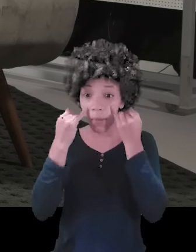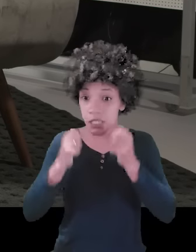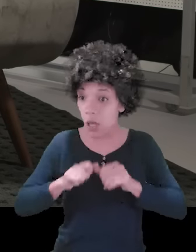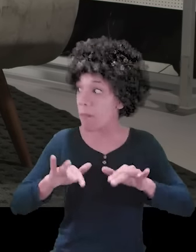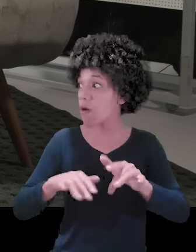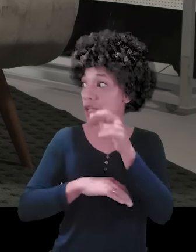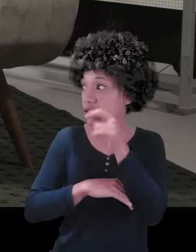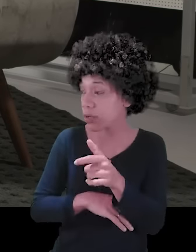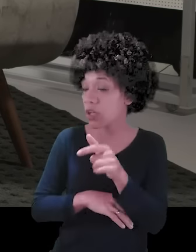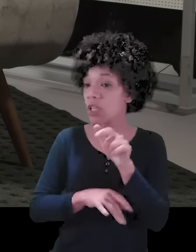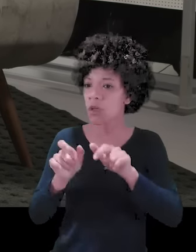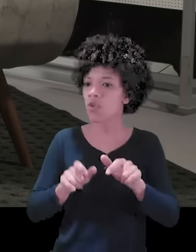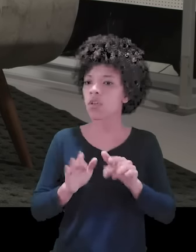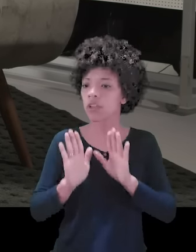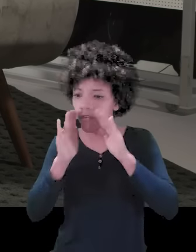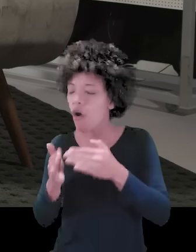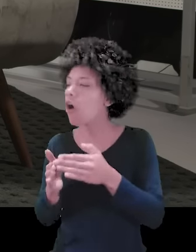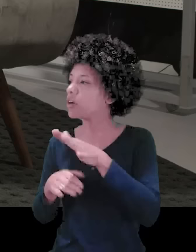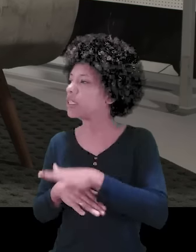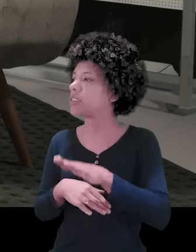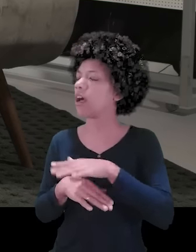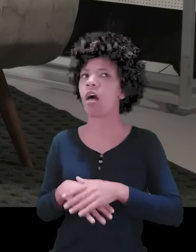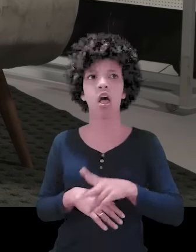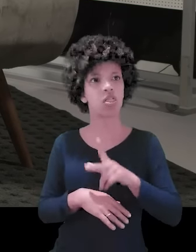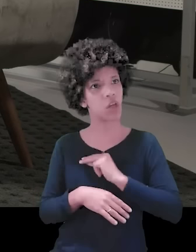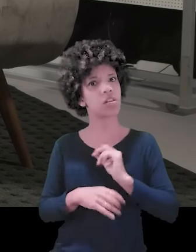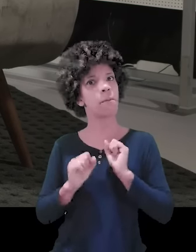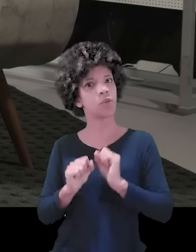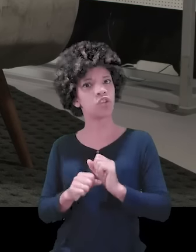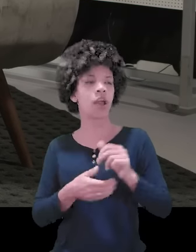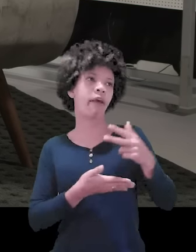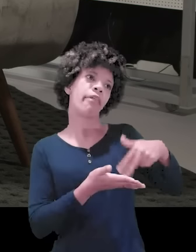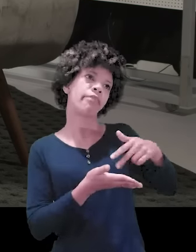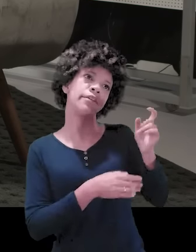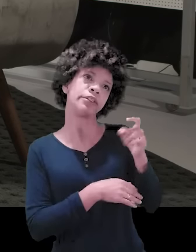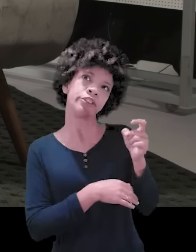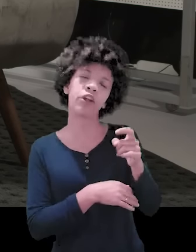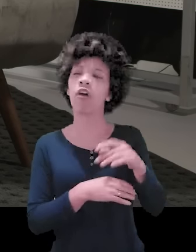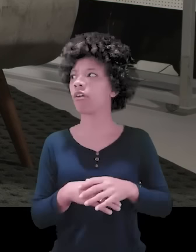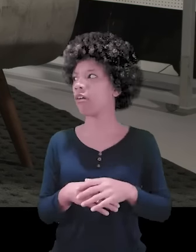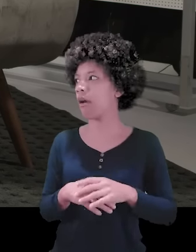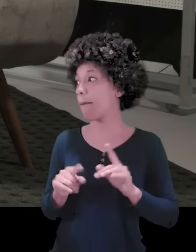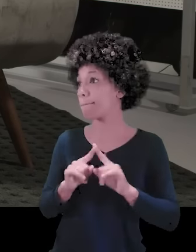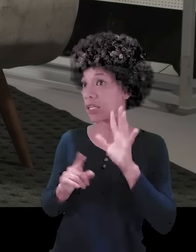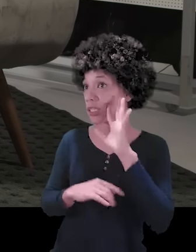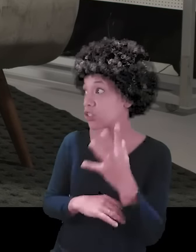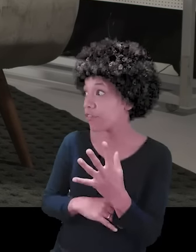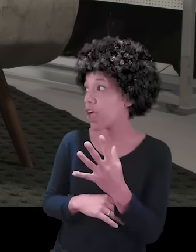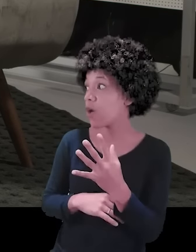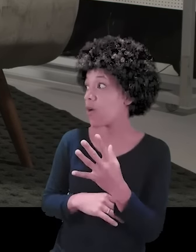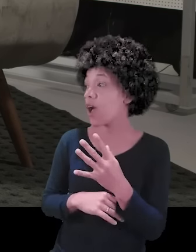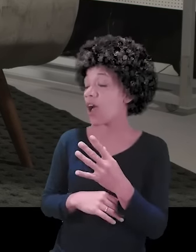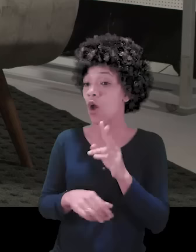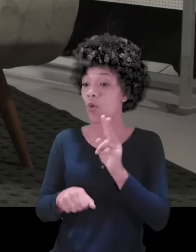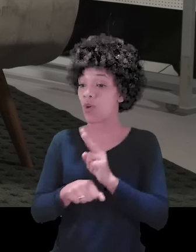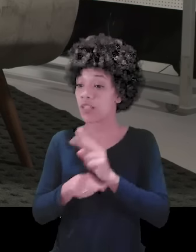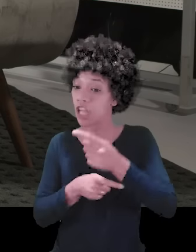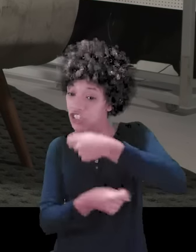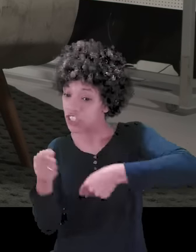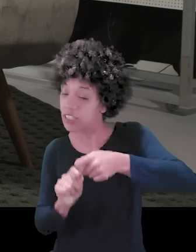inclusive admiro muito pessoas que vão para essa área que eu falo borra poderia ter feito danças no Tik Tok resolveu cuidar de